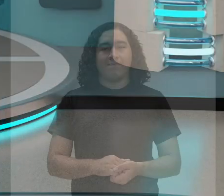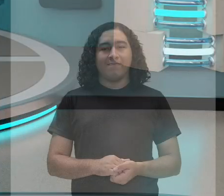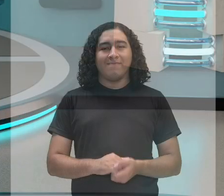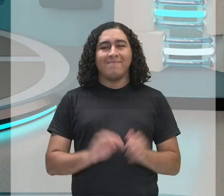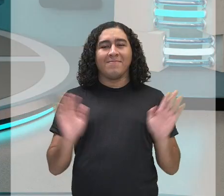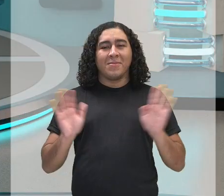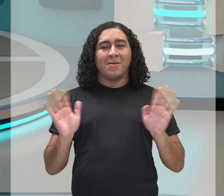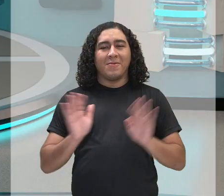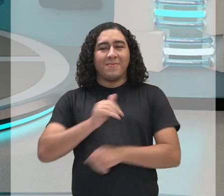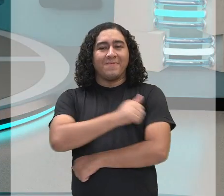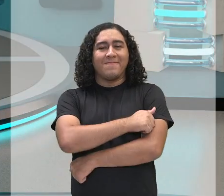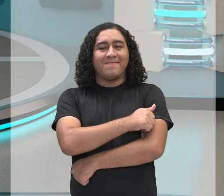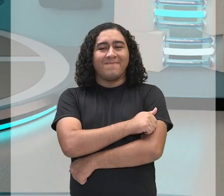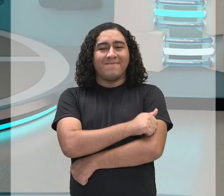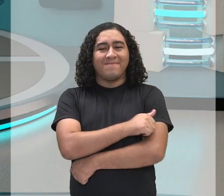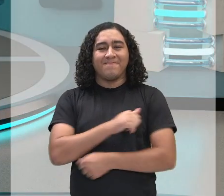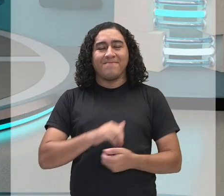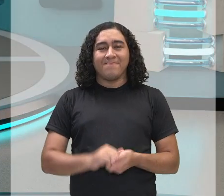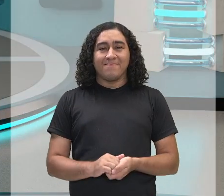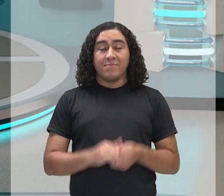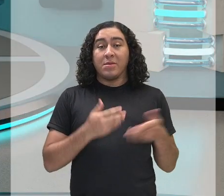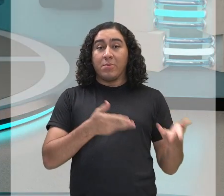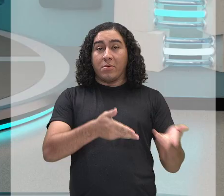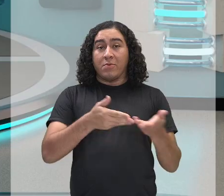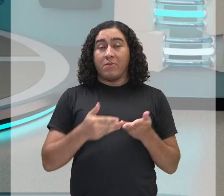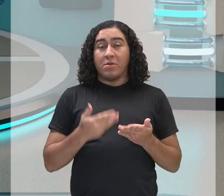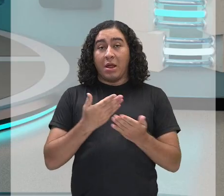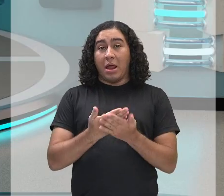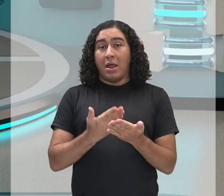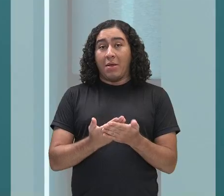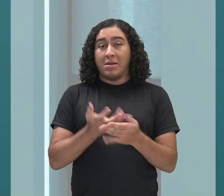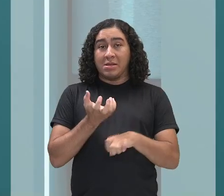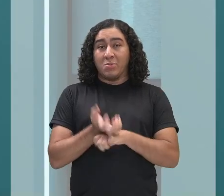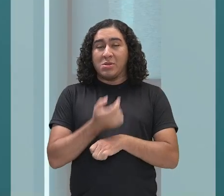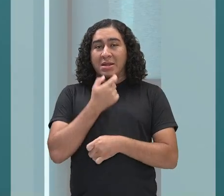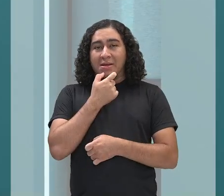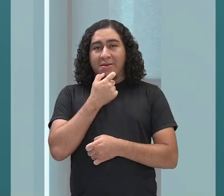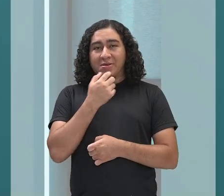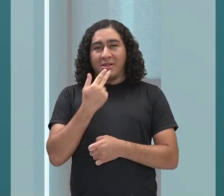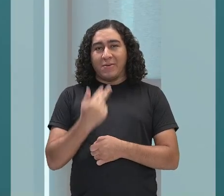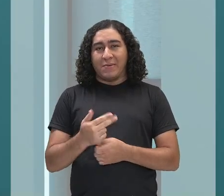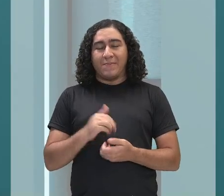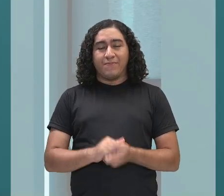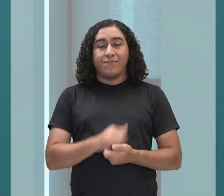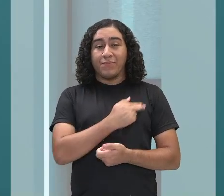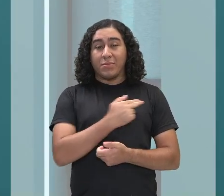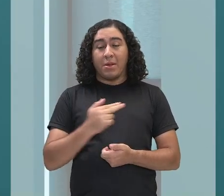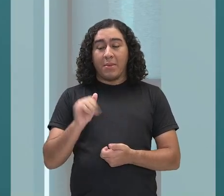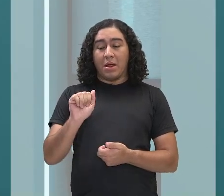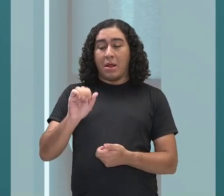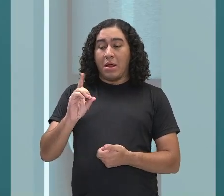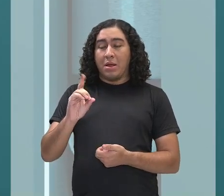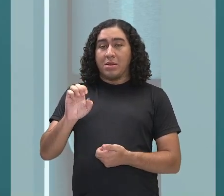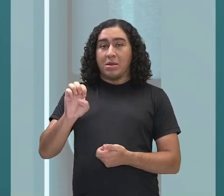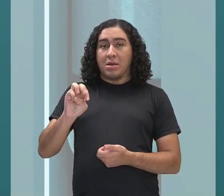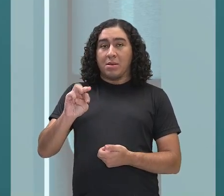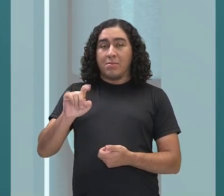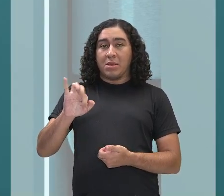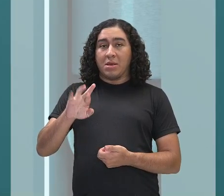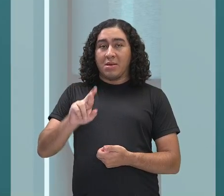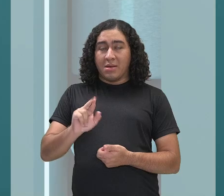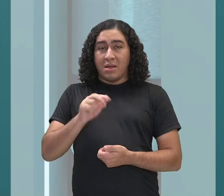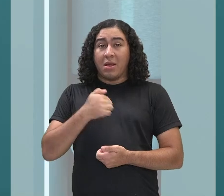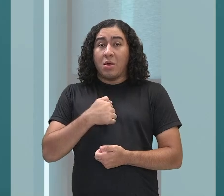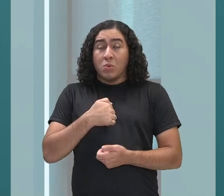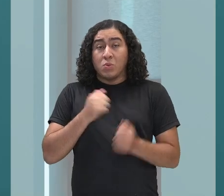Hello, dear students, teachers, welcome! Bem-vindo à nossa aula de língua inglesa. Eu sou o Teacher Ademir Ribeiro e vou acompanhar vocês ao longo